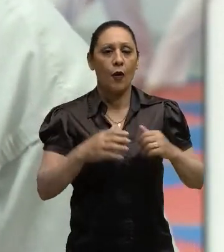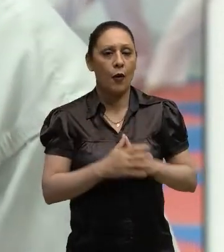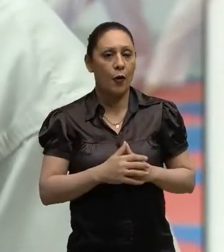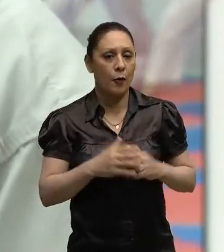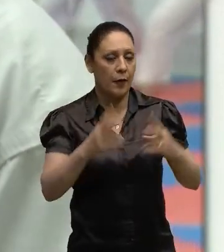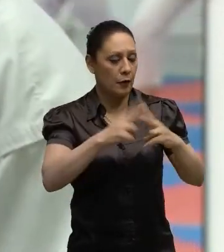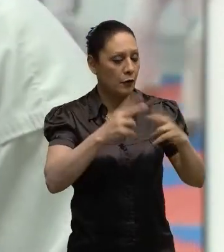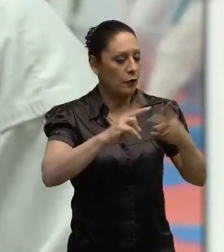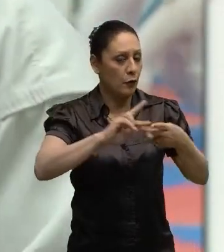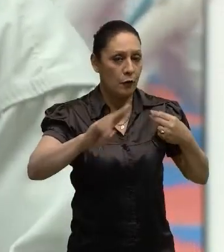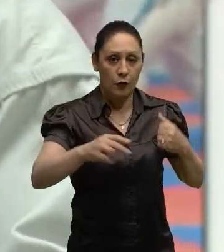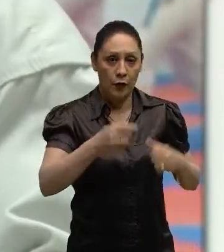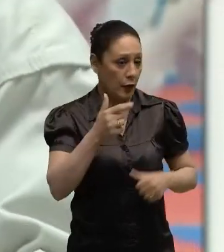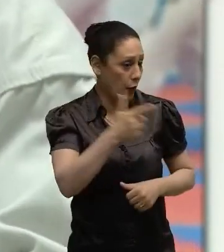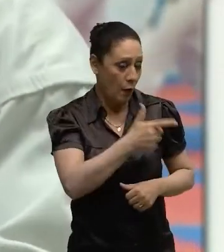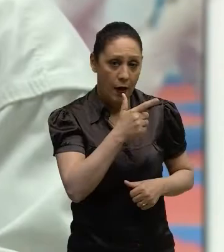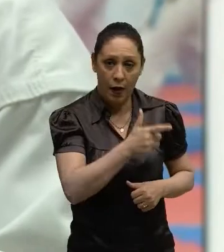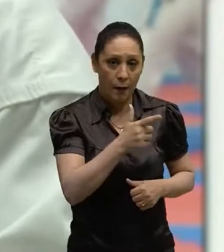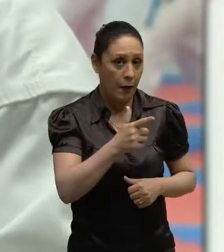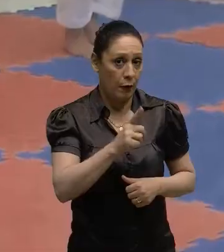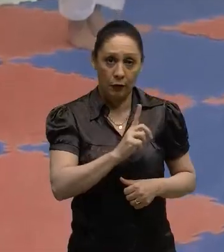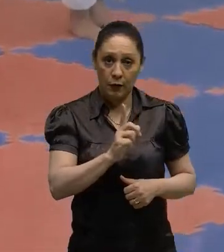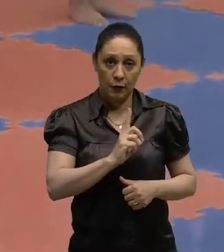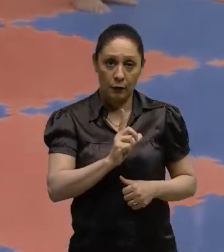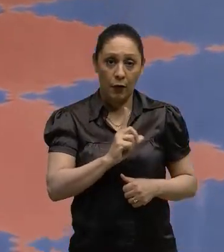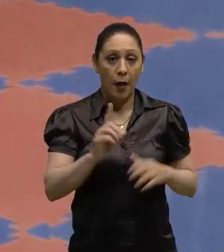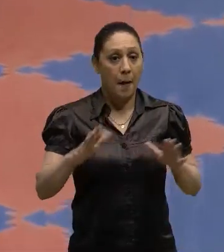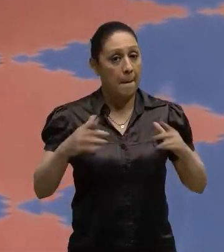usam armas ou não, mas a concepção